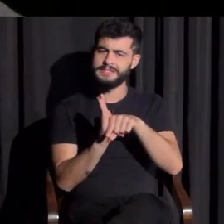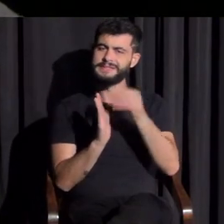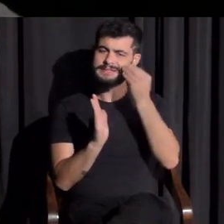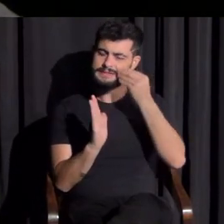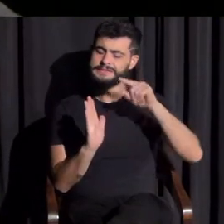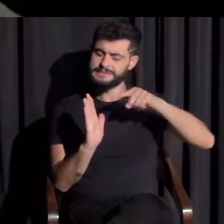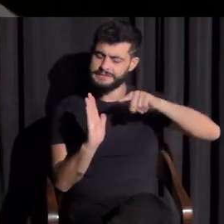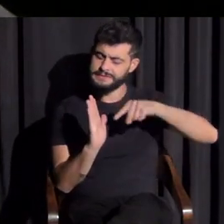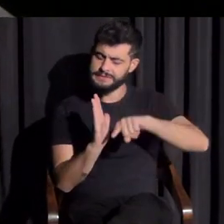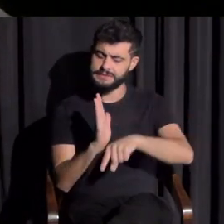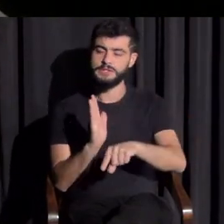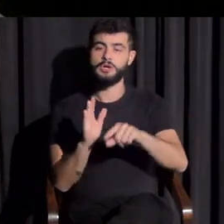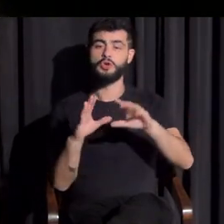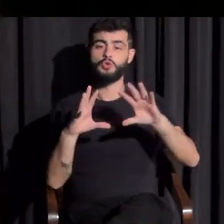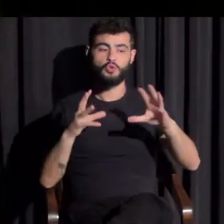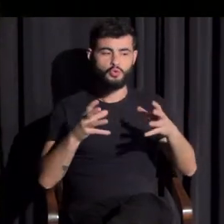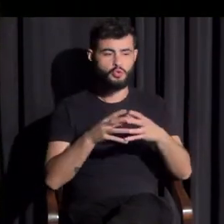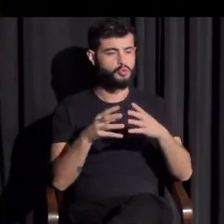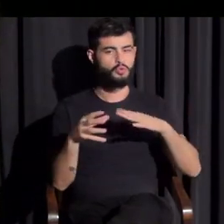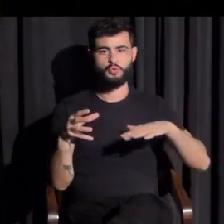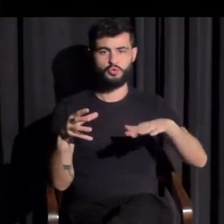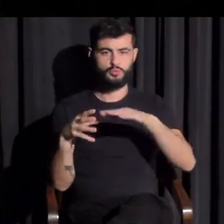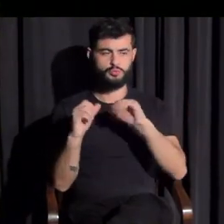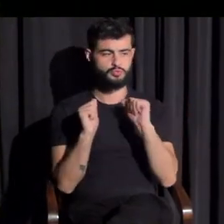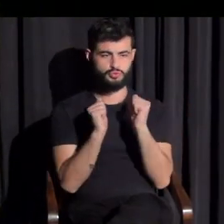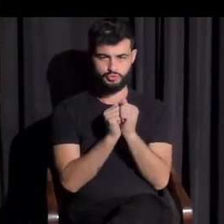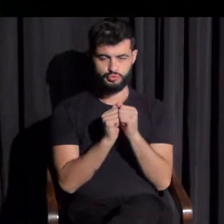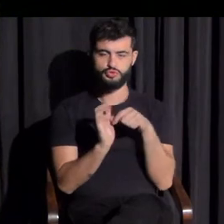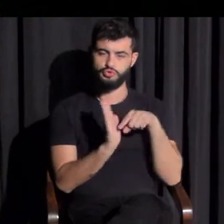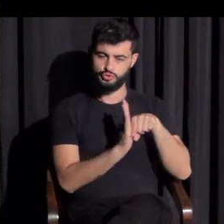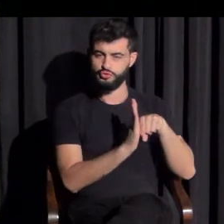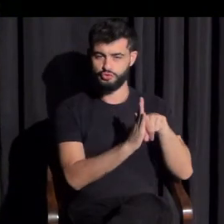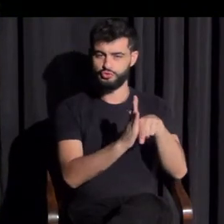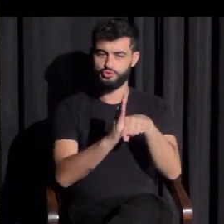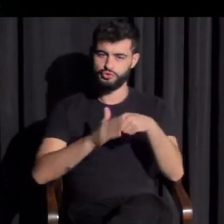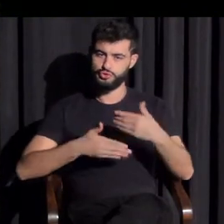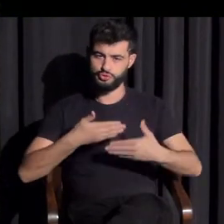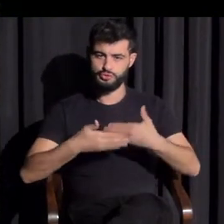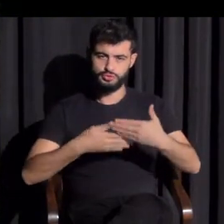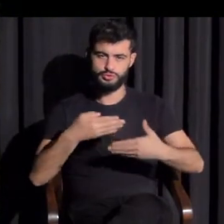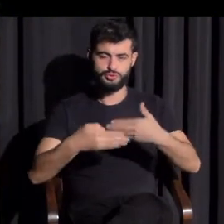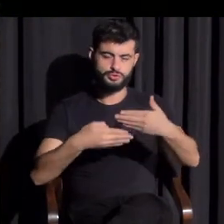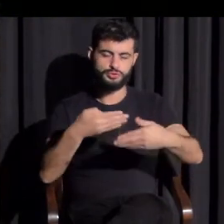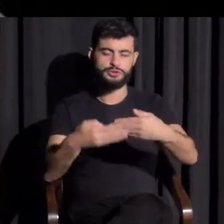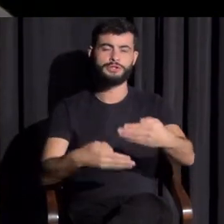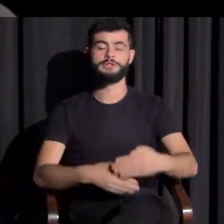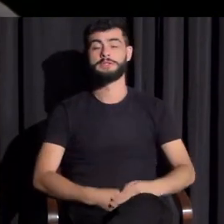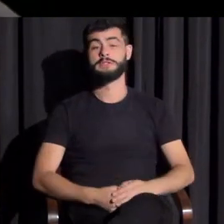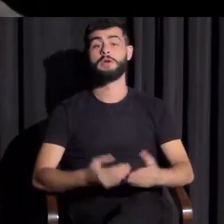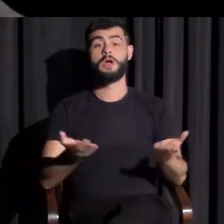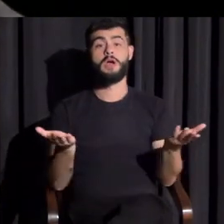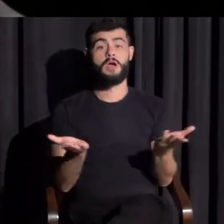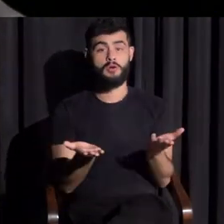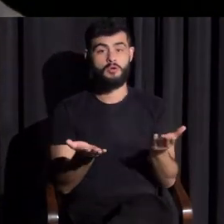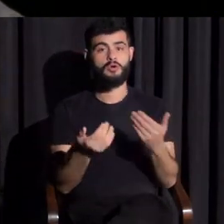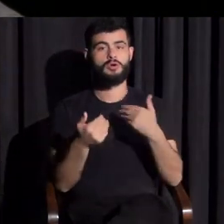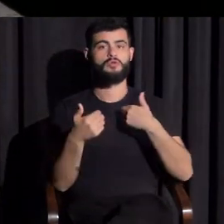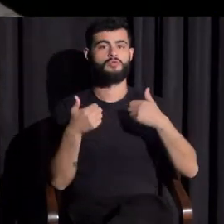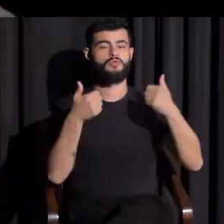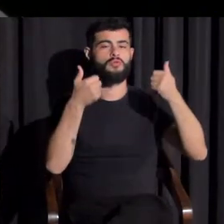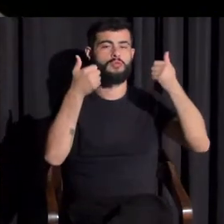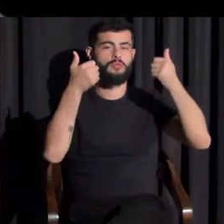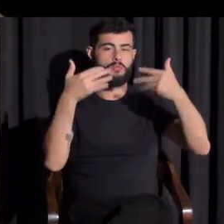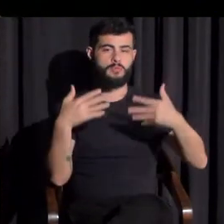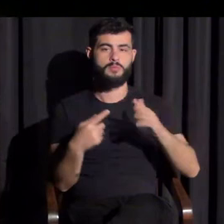sido realizadas no grupo de pesquisa. E, então, eu vou trazer um diálogo, né, entre a pesquisa